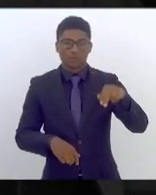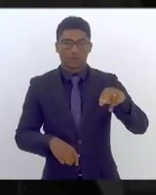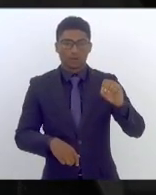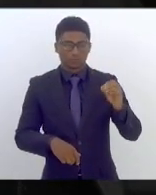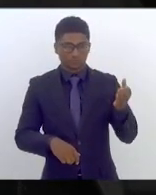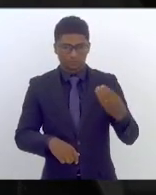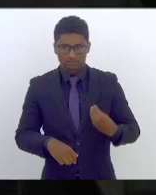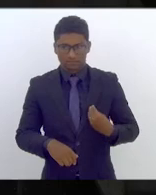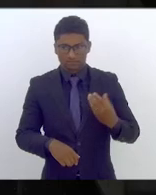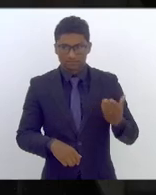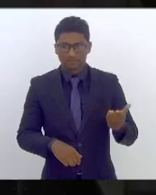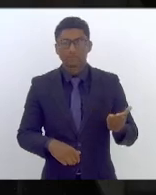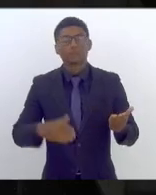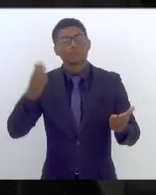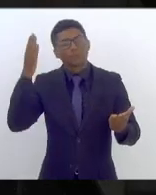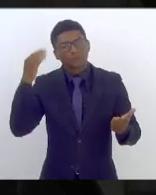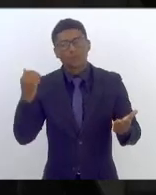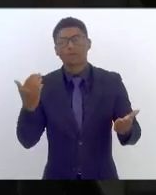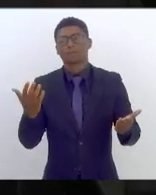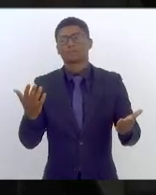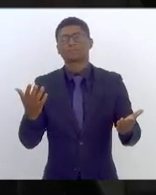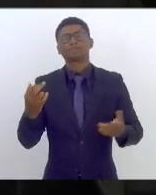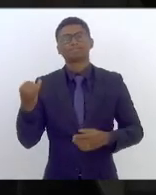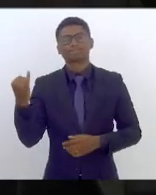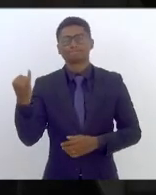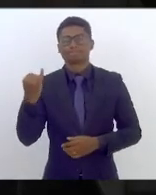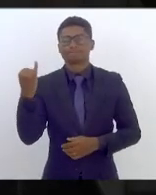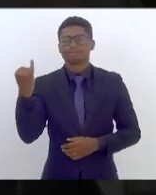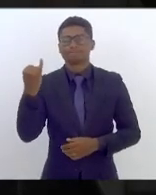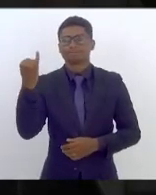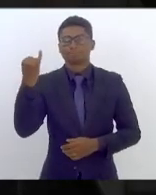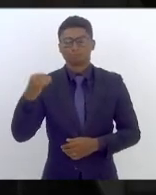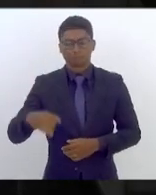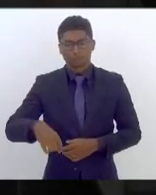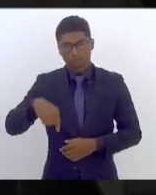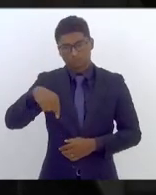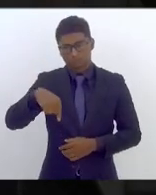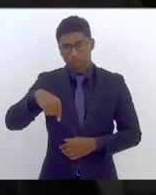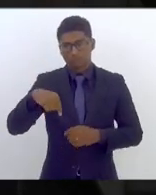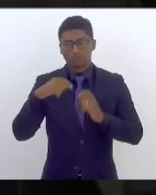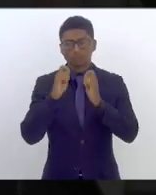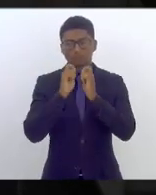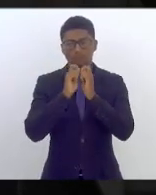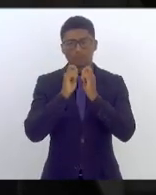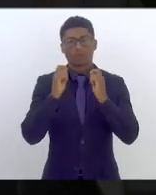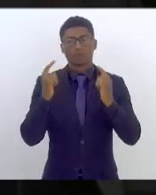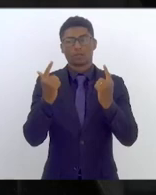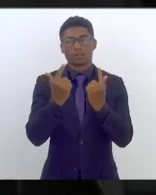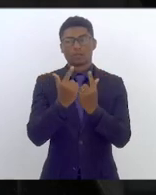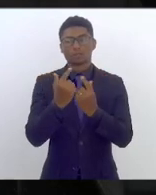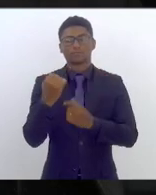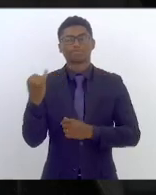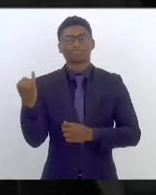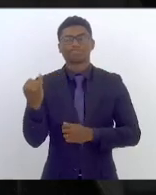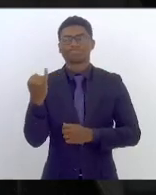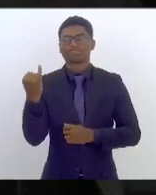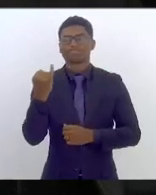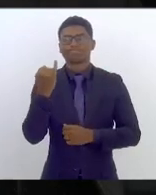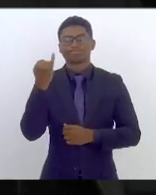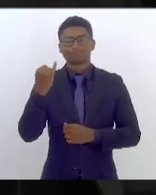bem o quanto é importante a atuação da Assembleia Legislativa estadual para